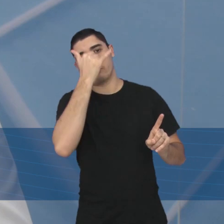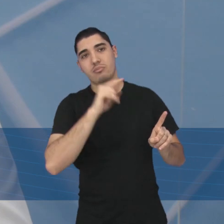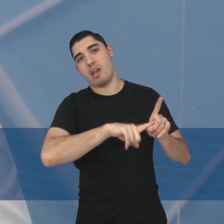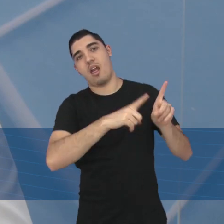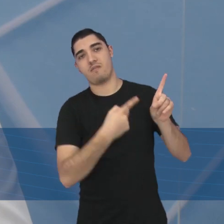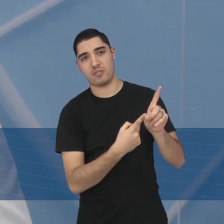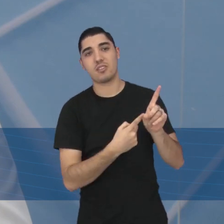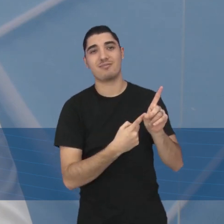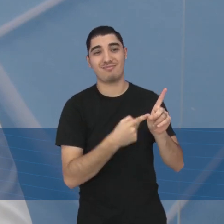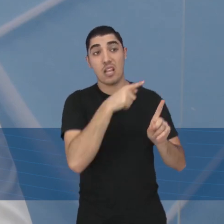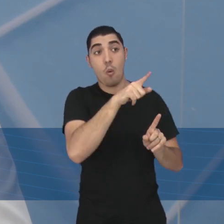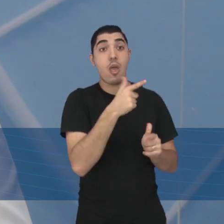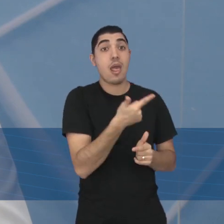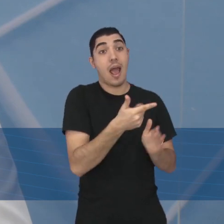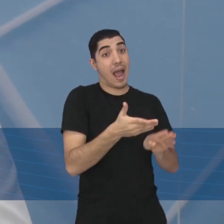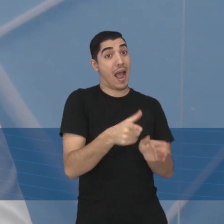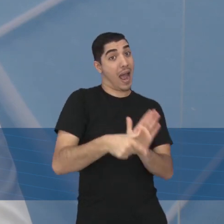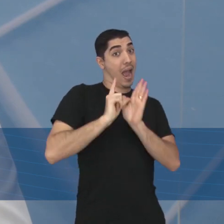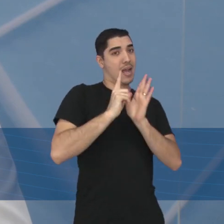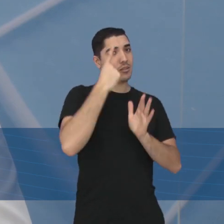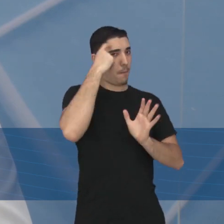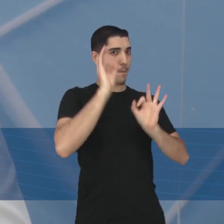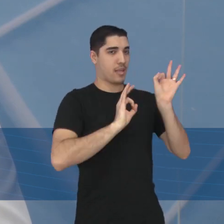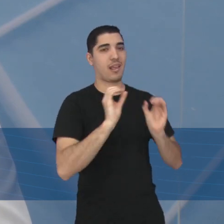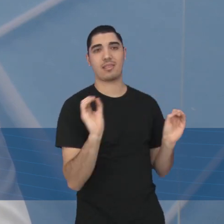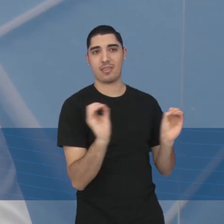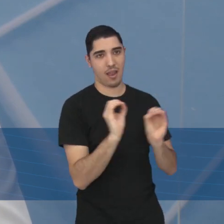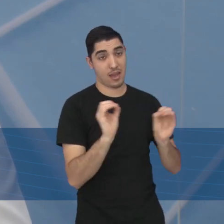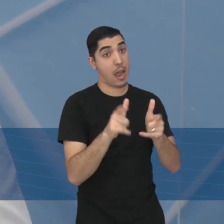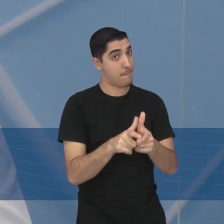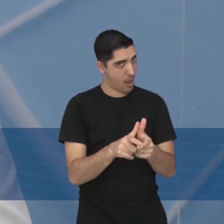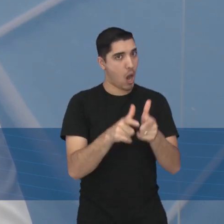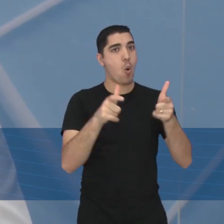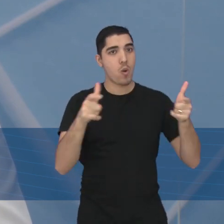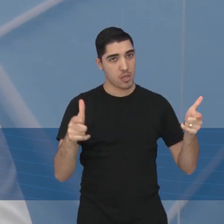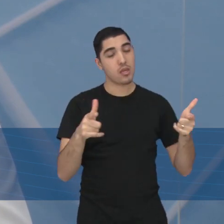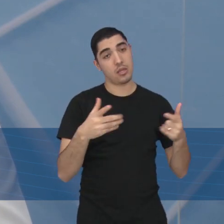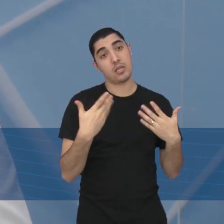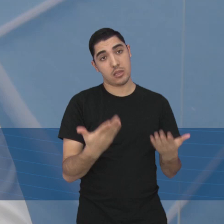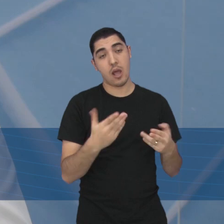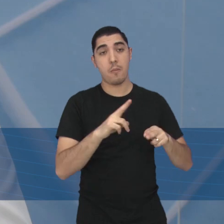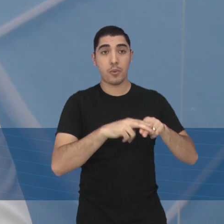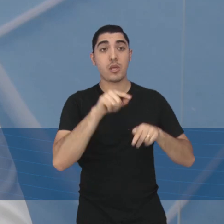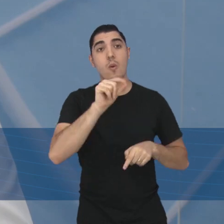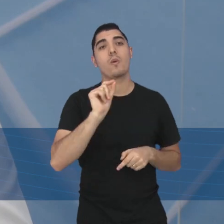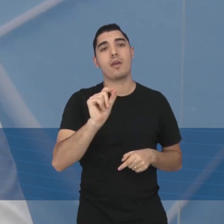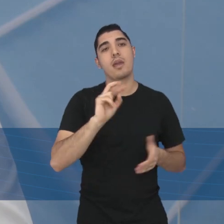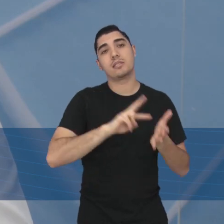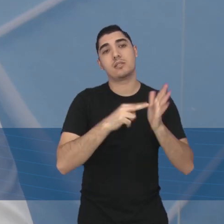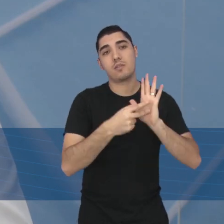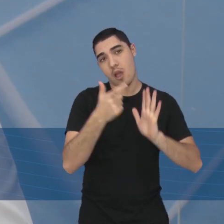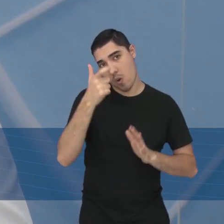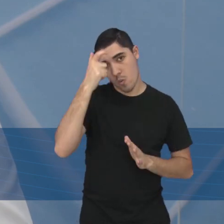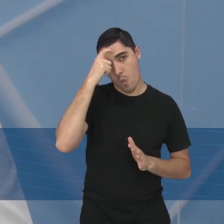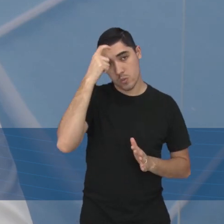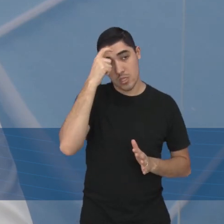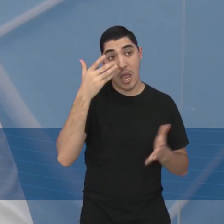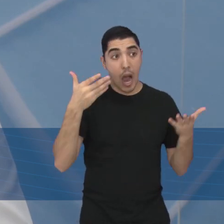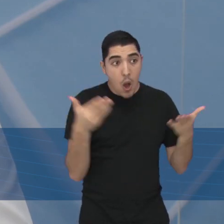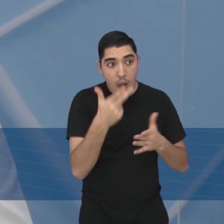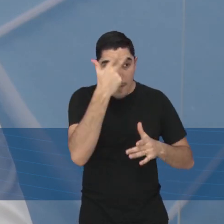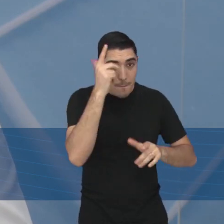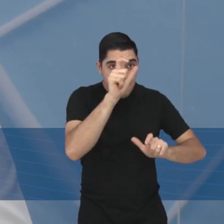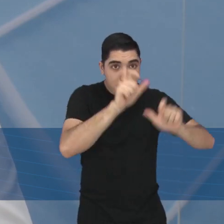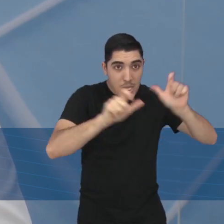planejado. Então, acredito que geralmente a família inicia assim, sem o planejamento. É mais por uma consciência, talvez, isso não pode estar diminuindo,